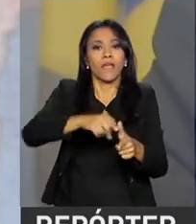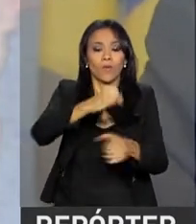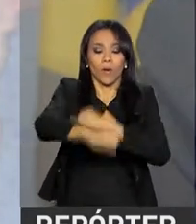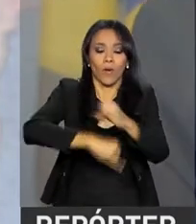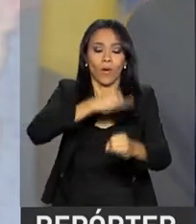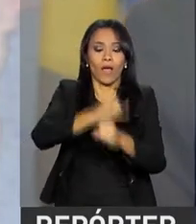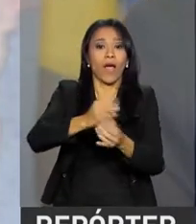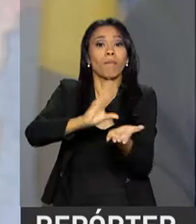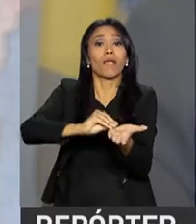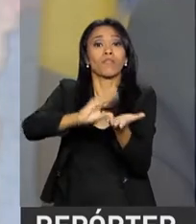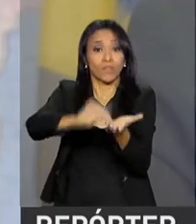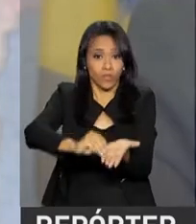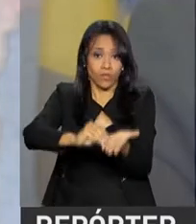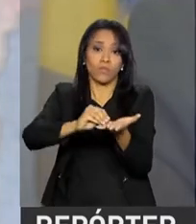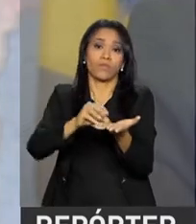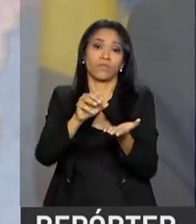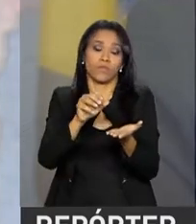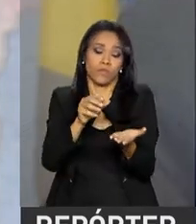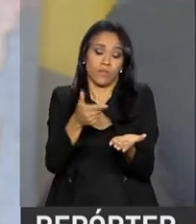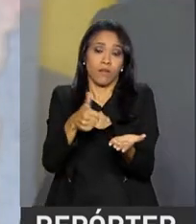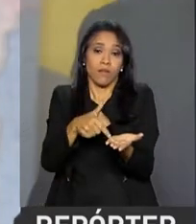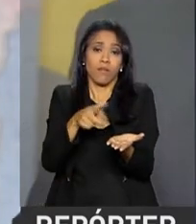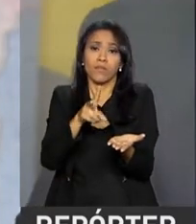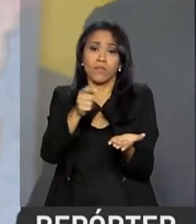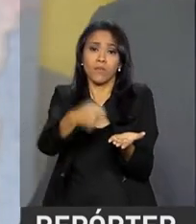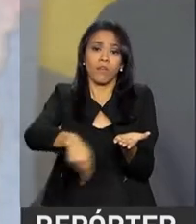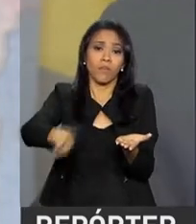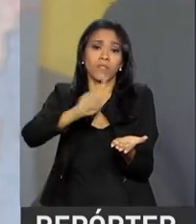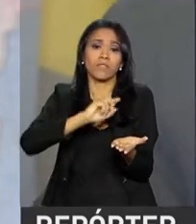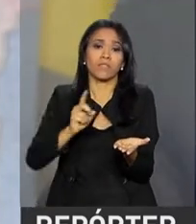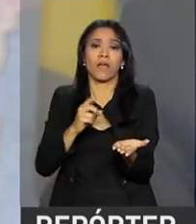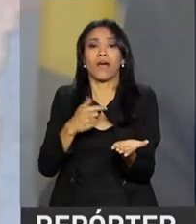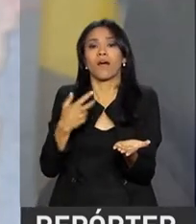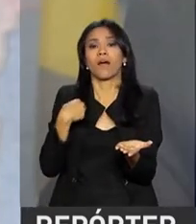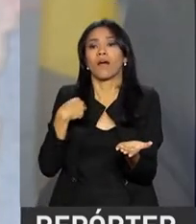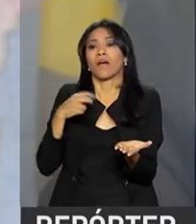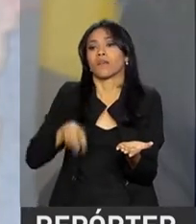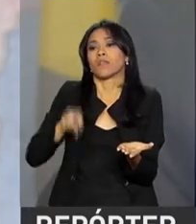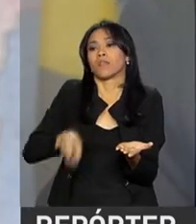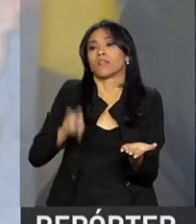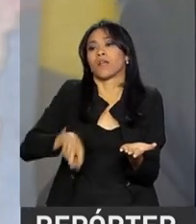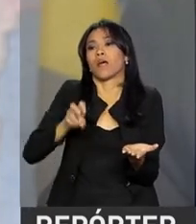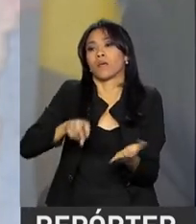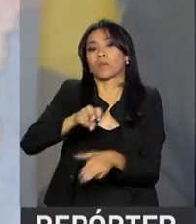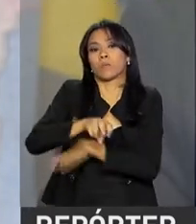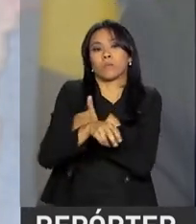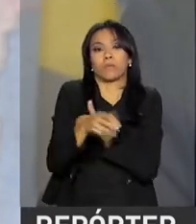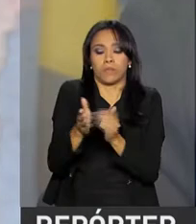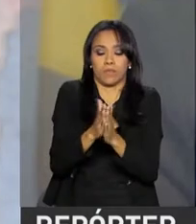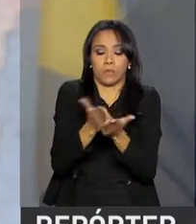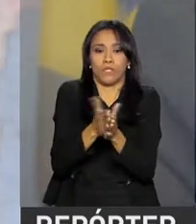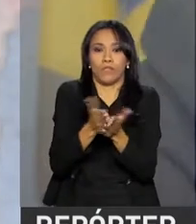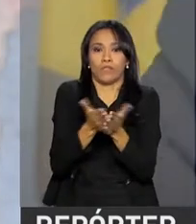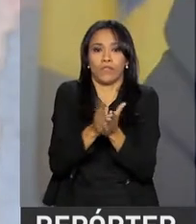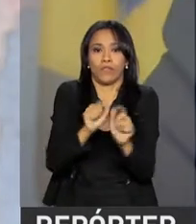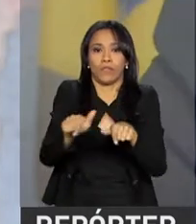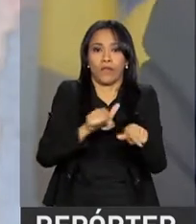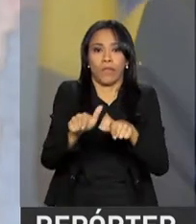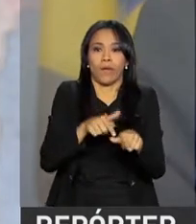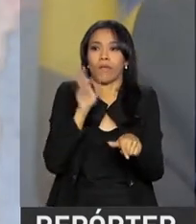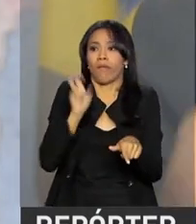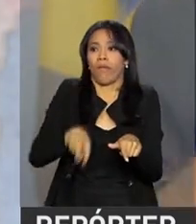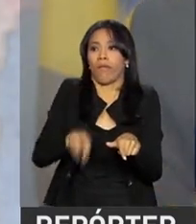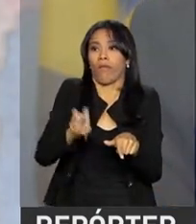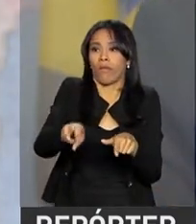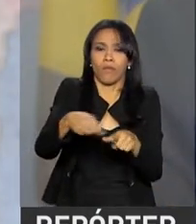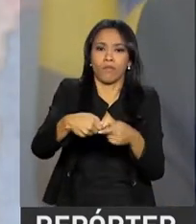no aplicativo, ela vai dispensar a necessidade do trabalhador andar com a carteira em meio físico e em muito pouco tempo